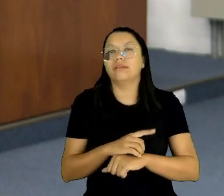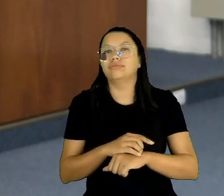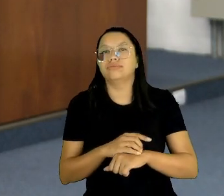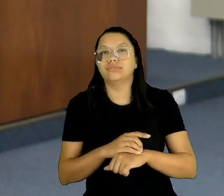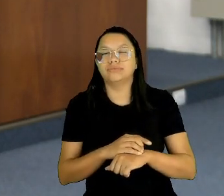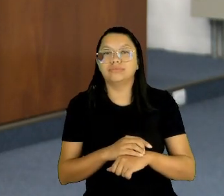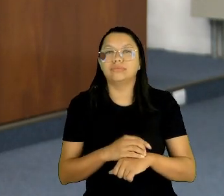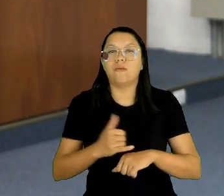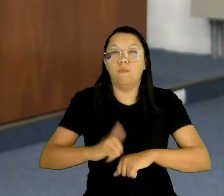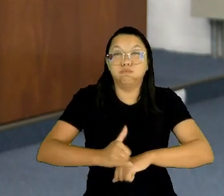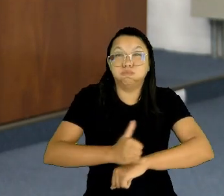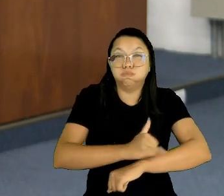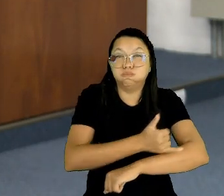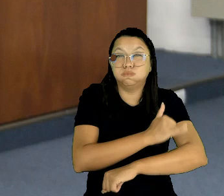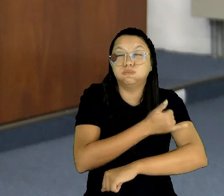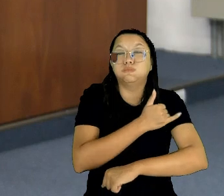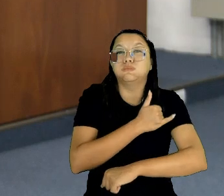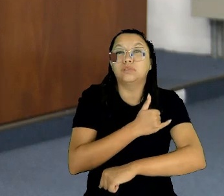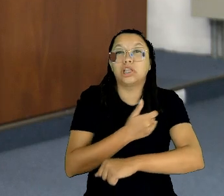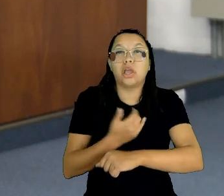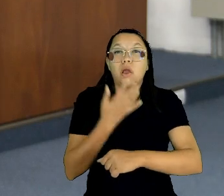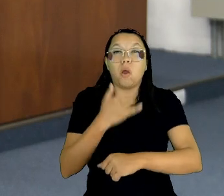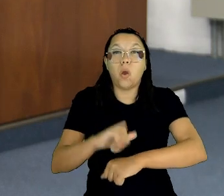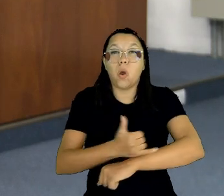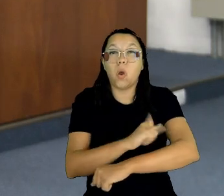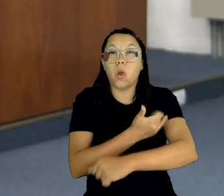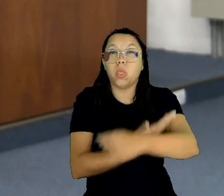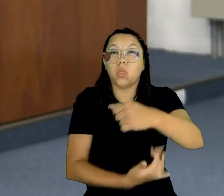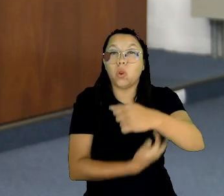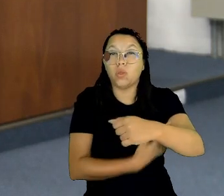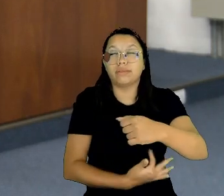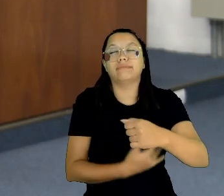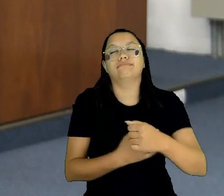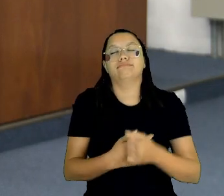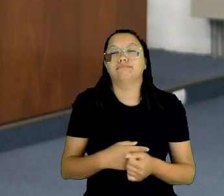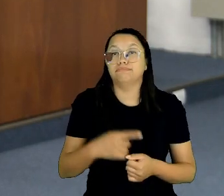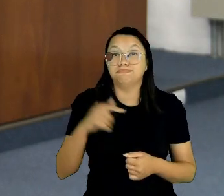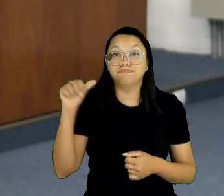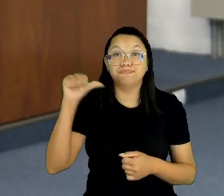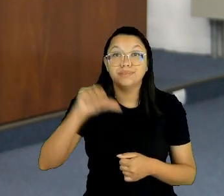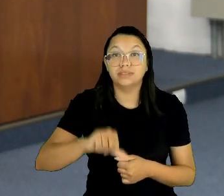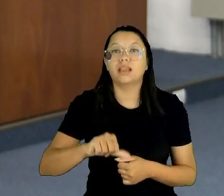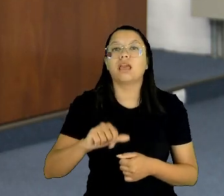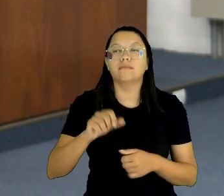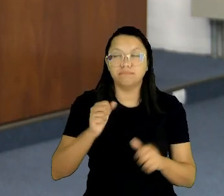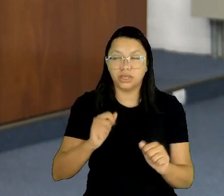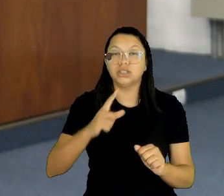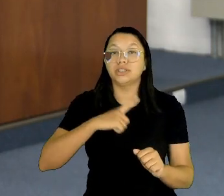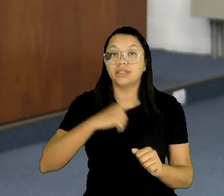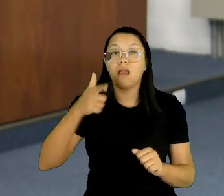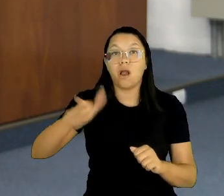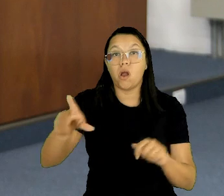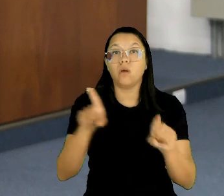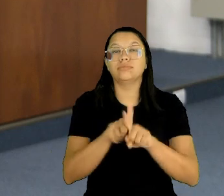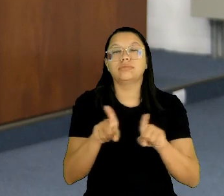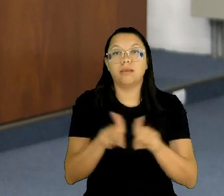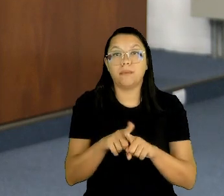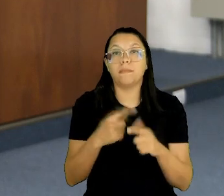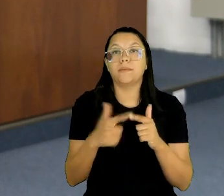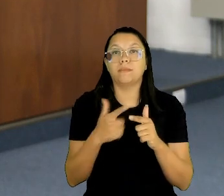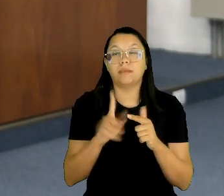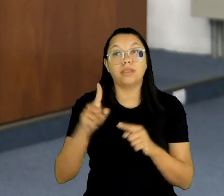somada obesidade, somada colesterol ruim, maior o risco dele ter uma doença coronariana. E ele pode evoluir para